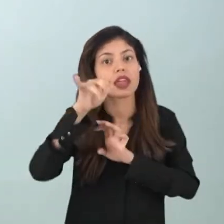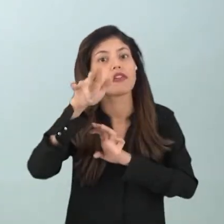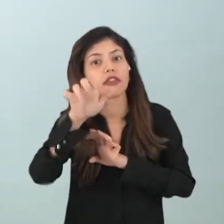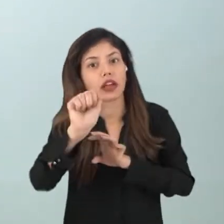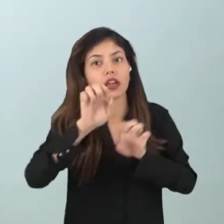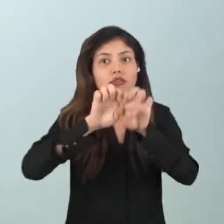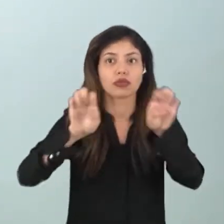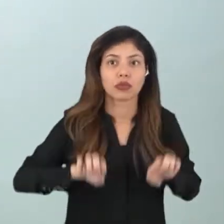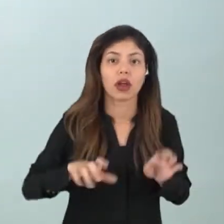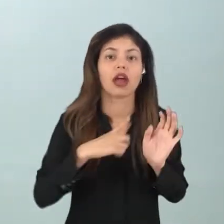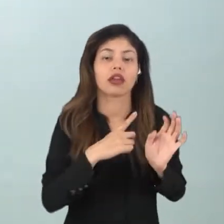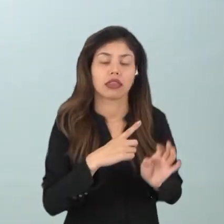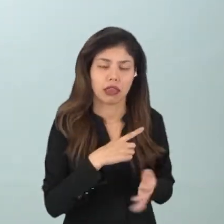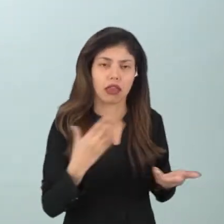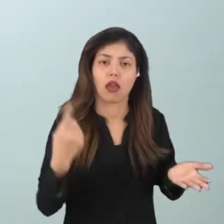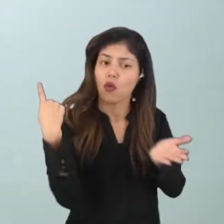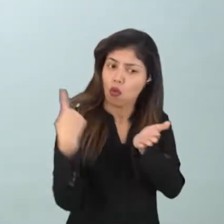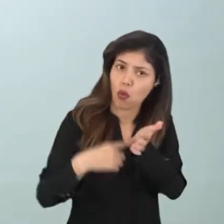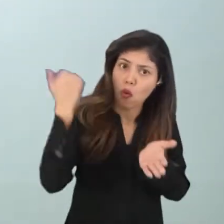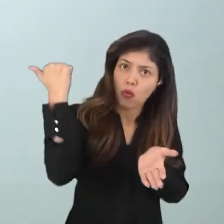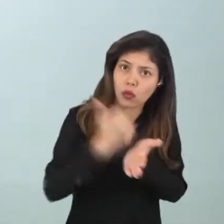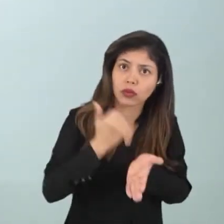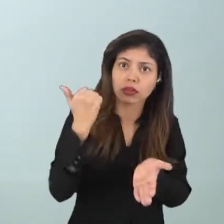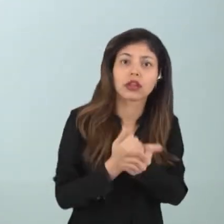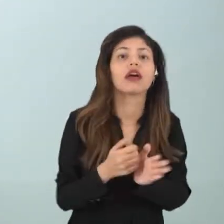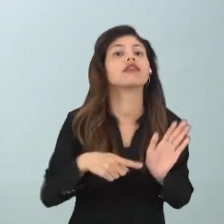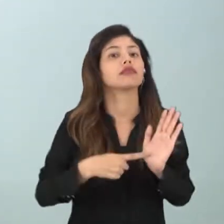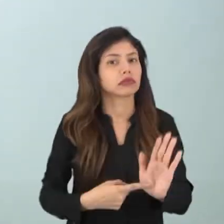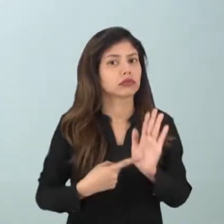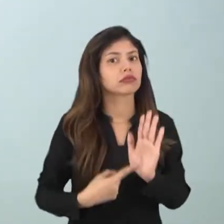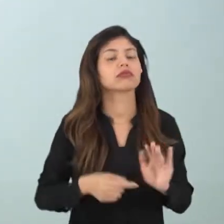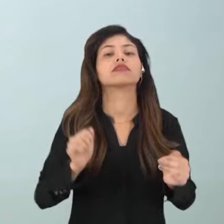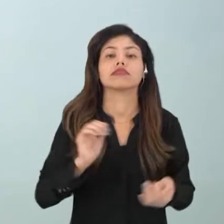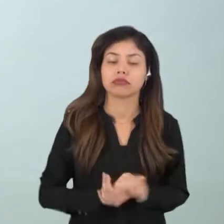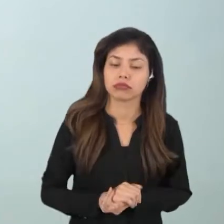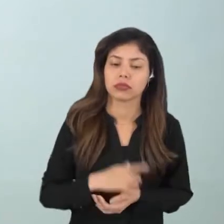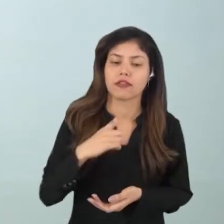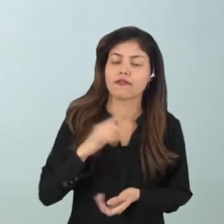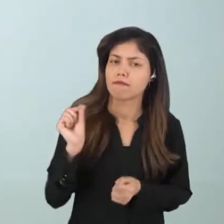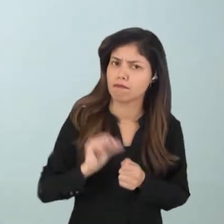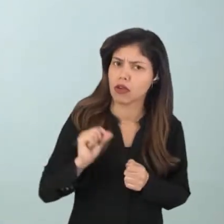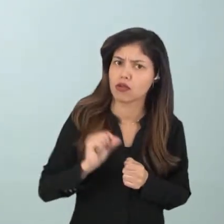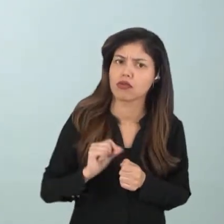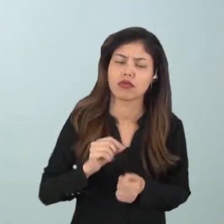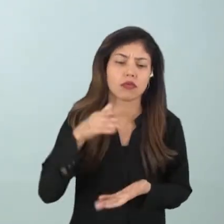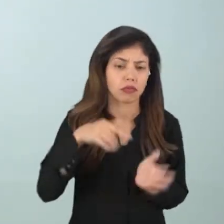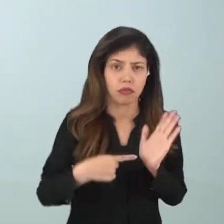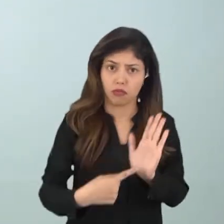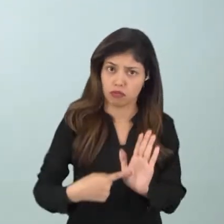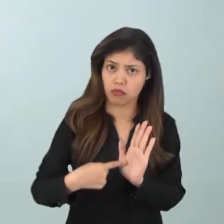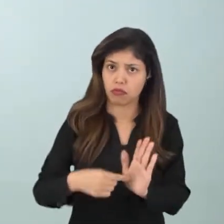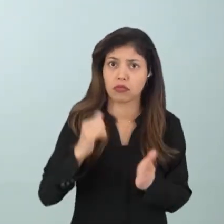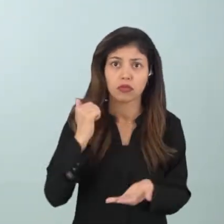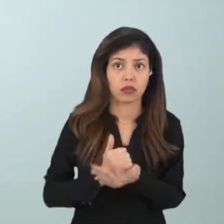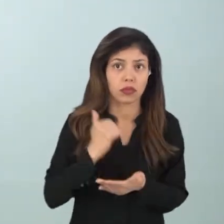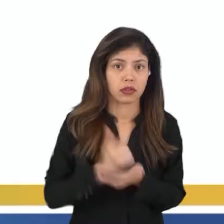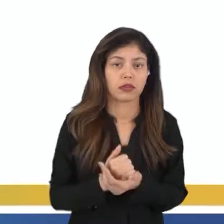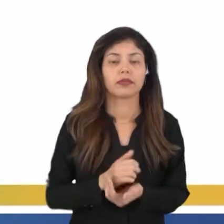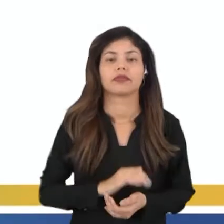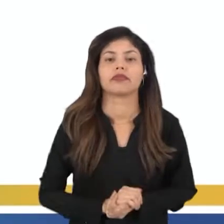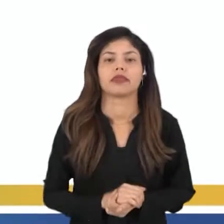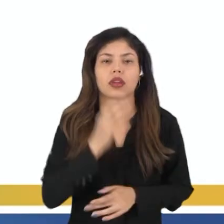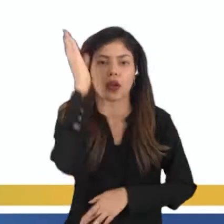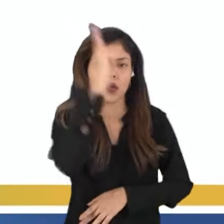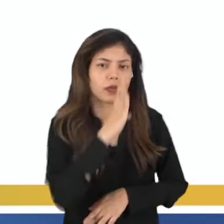fluir melhor e os contratos que têm prazo sejam cumpridos dentro daquilo que foi estabelecido. No Brasil, a